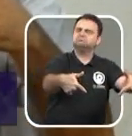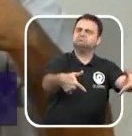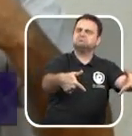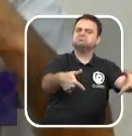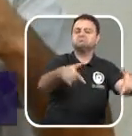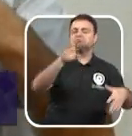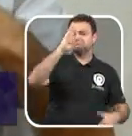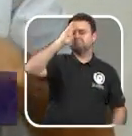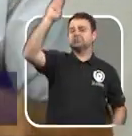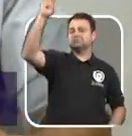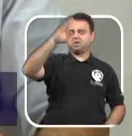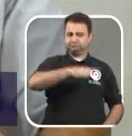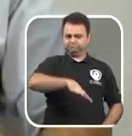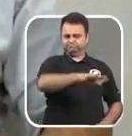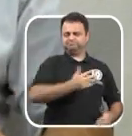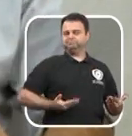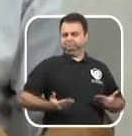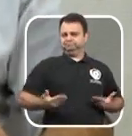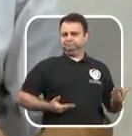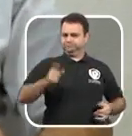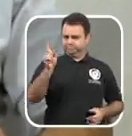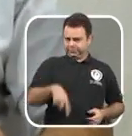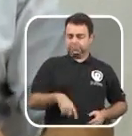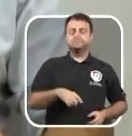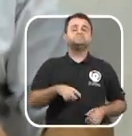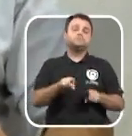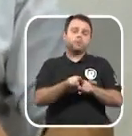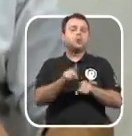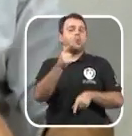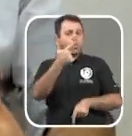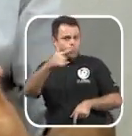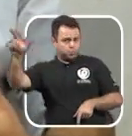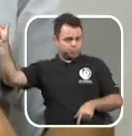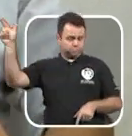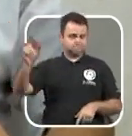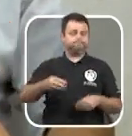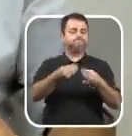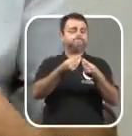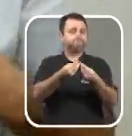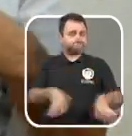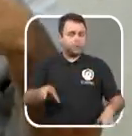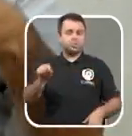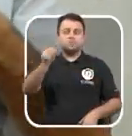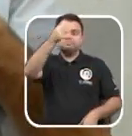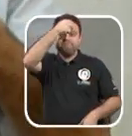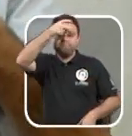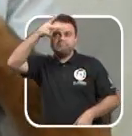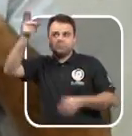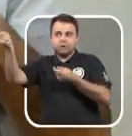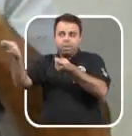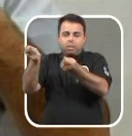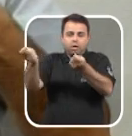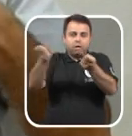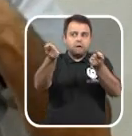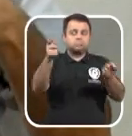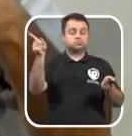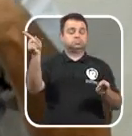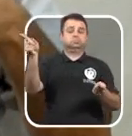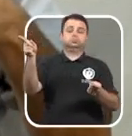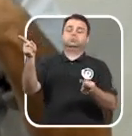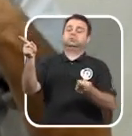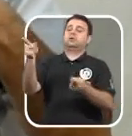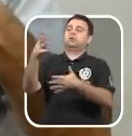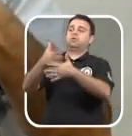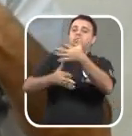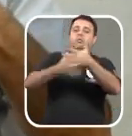principal motivo. Agora, tem um outro do ponto de vista administrativo e da gestão, que é essa quantidade. Rio Preto vive um